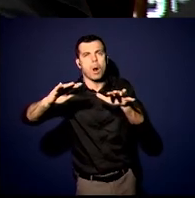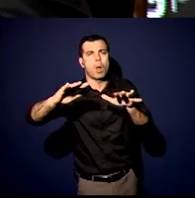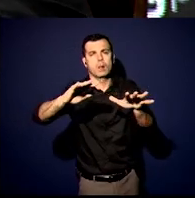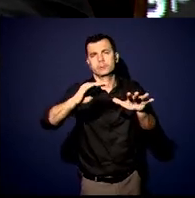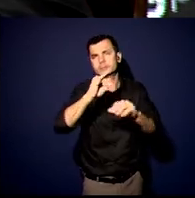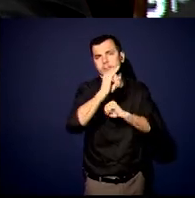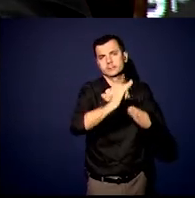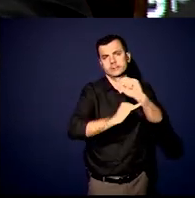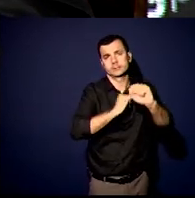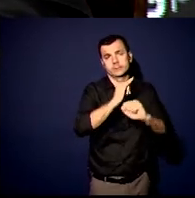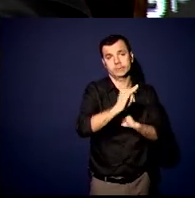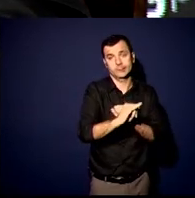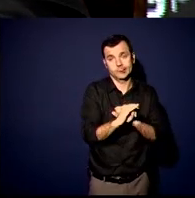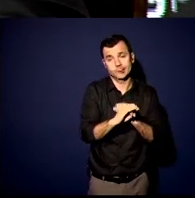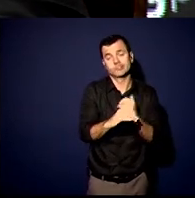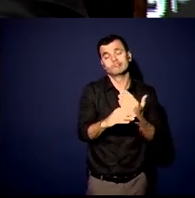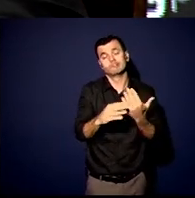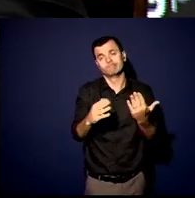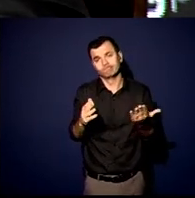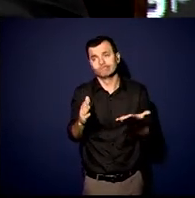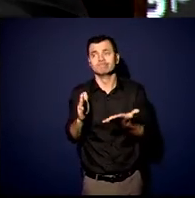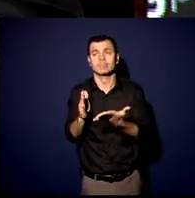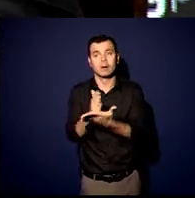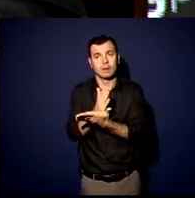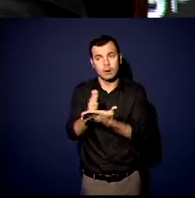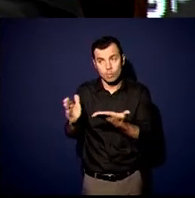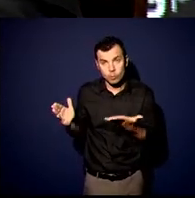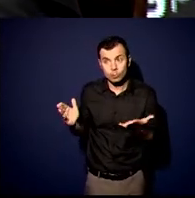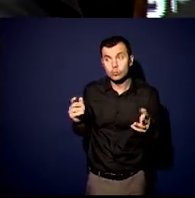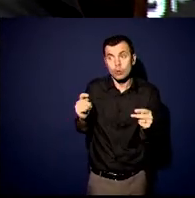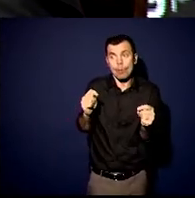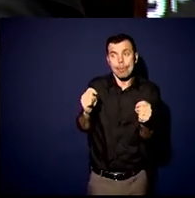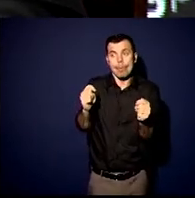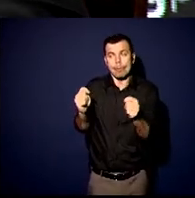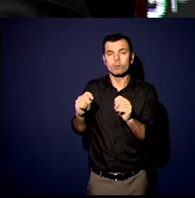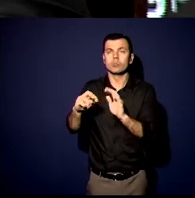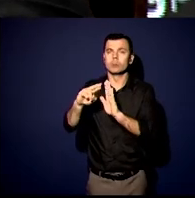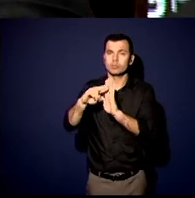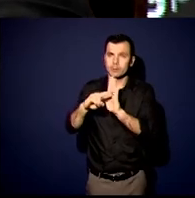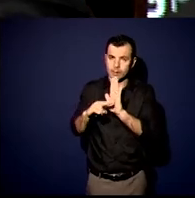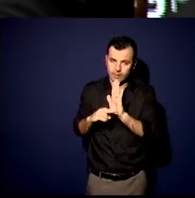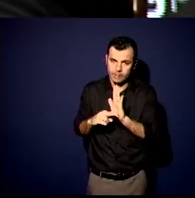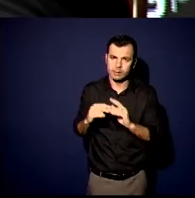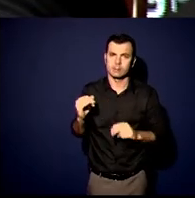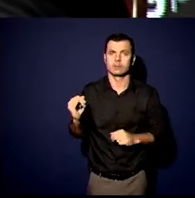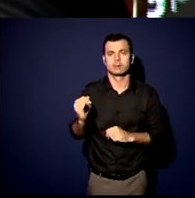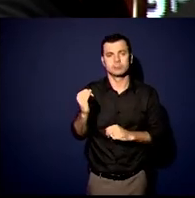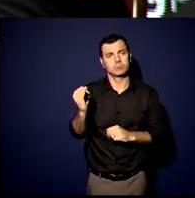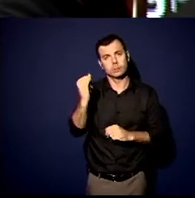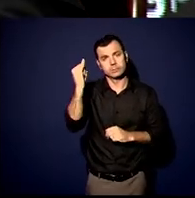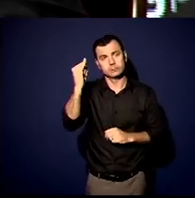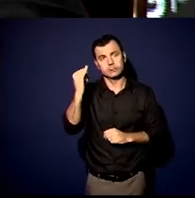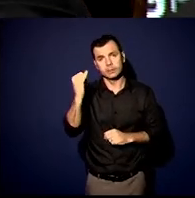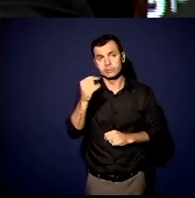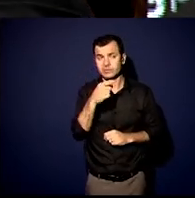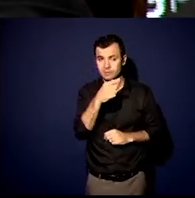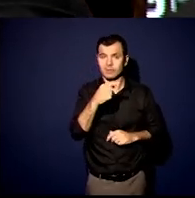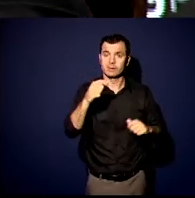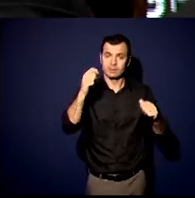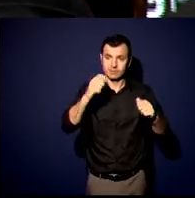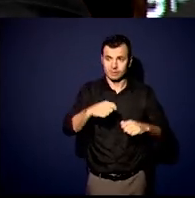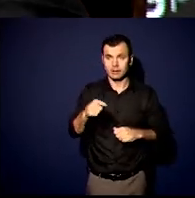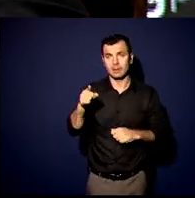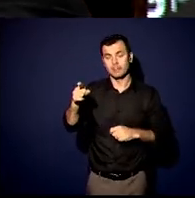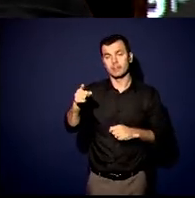então em alguns casos a regulação a priori não só é necessário como é a única eficiente para promover